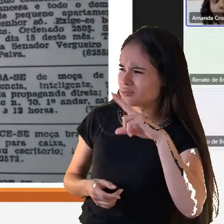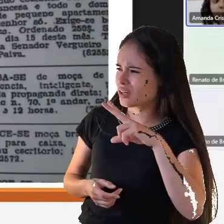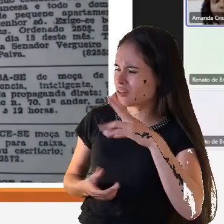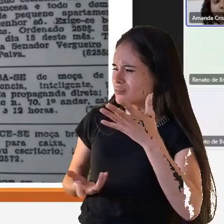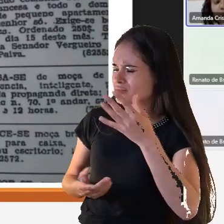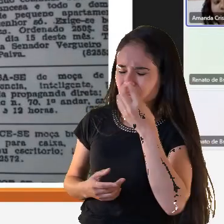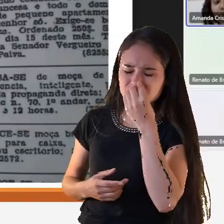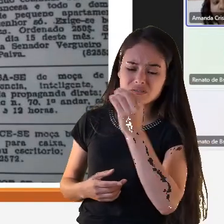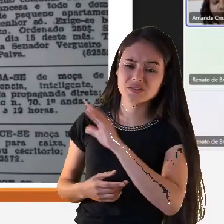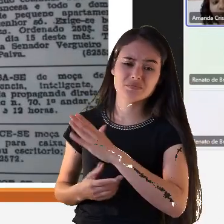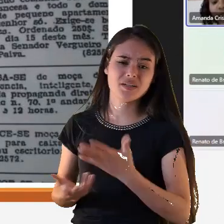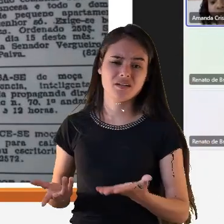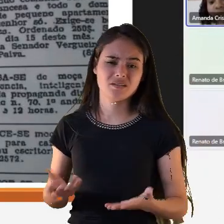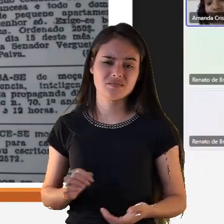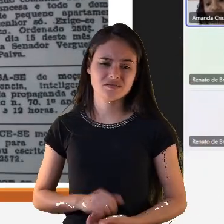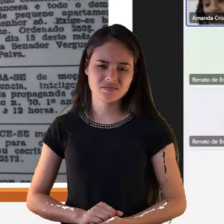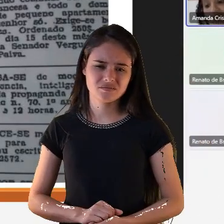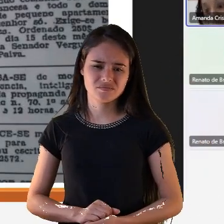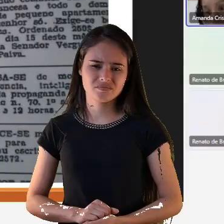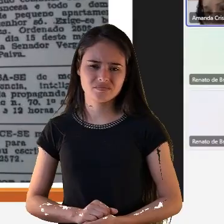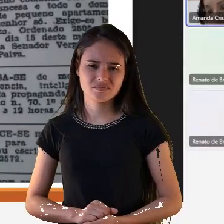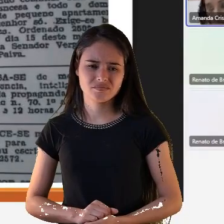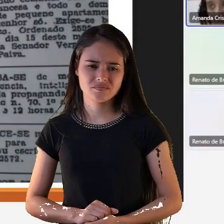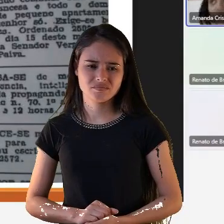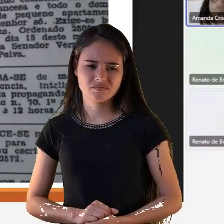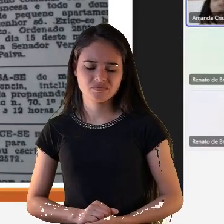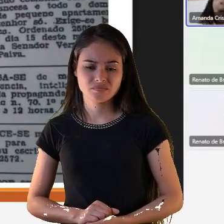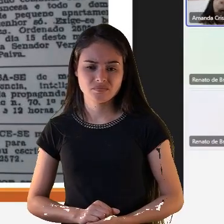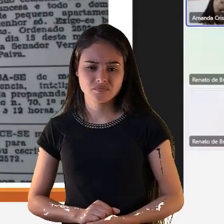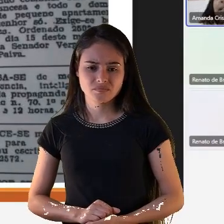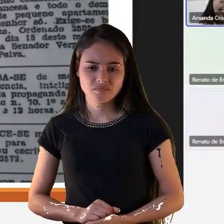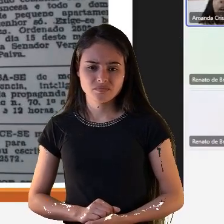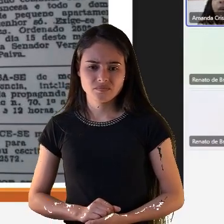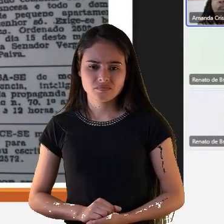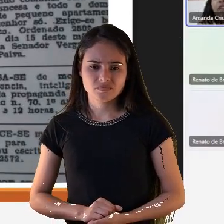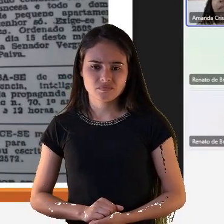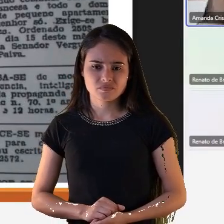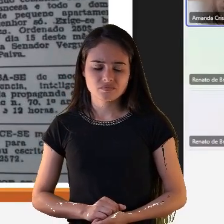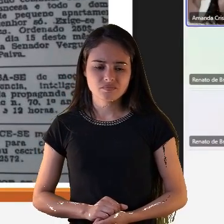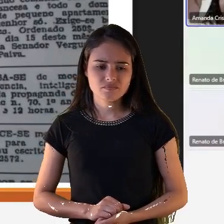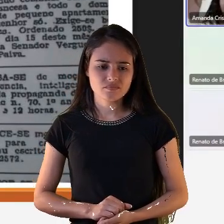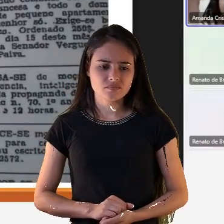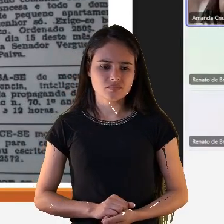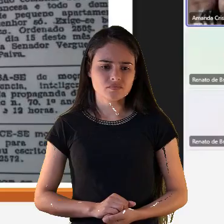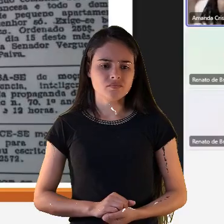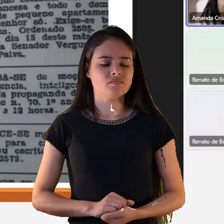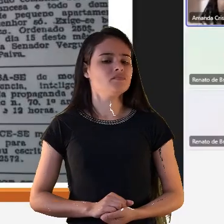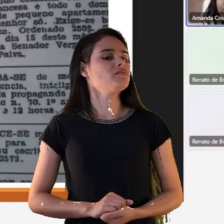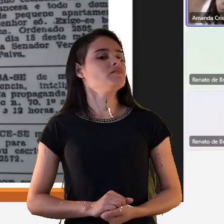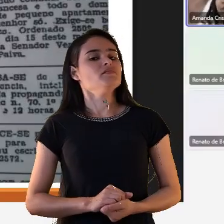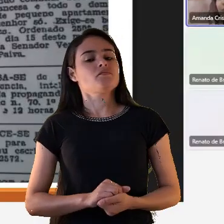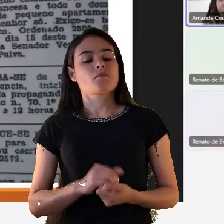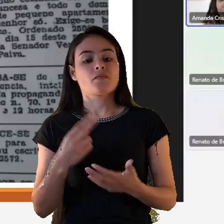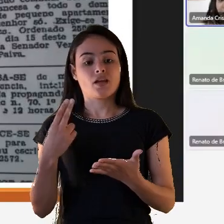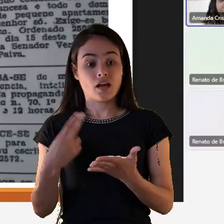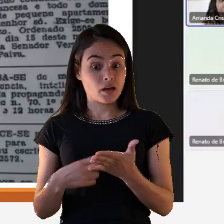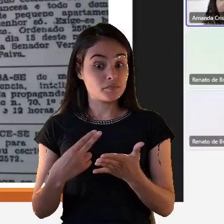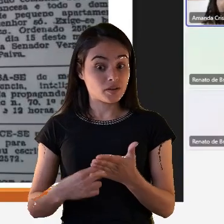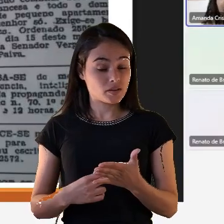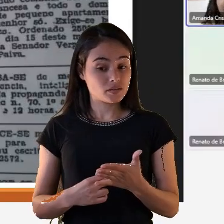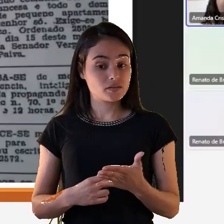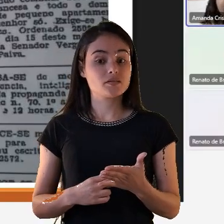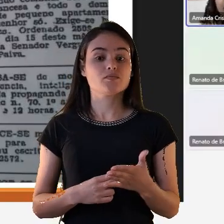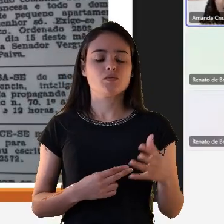seja proibida no Brasil desde os anos 2000, até hoje esse pensamento é muito